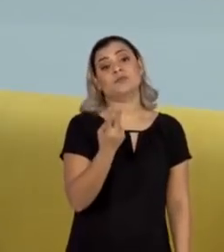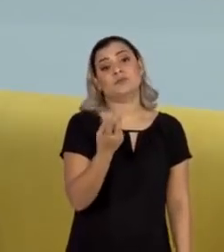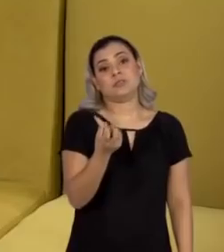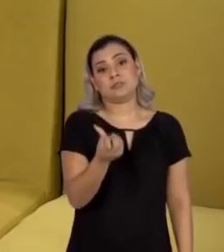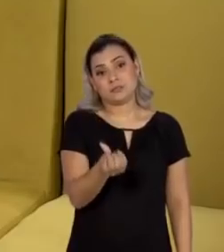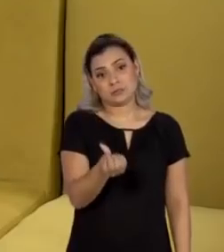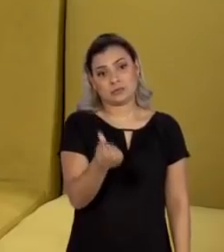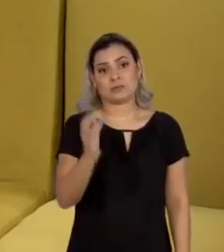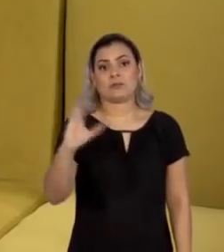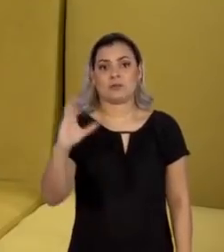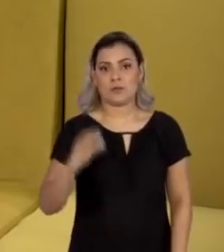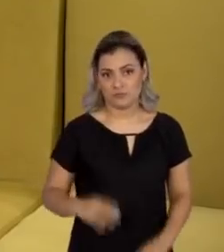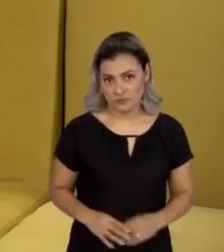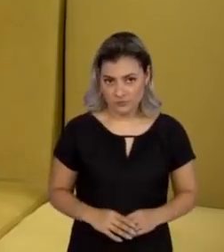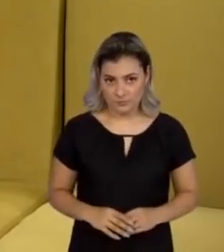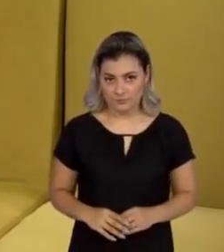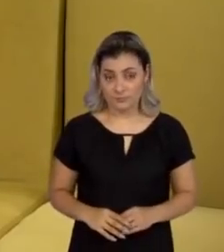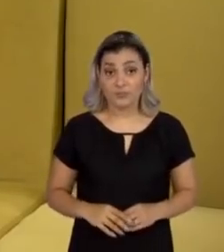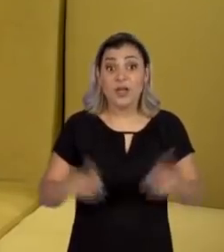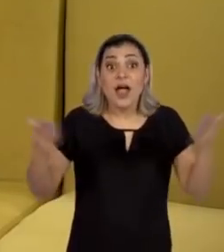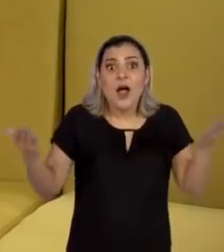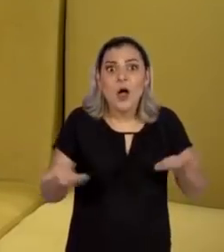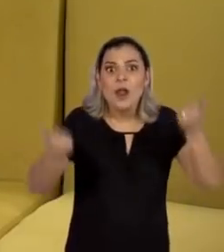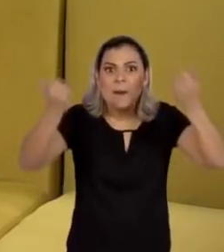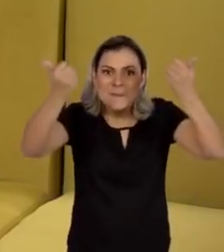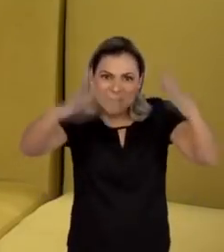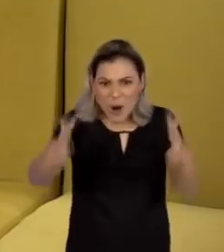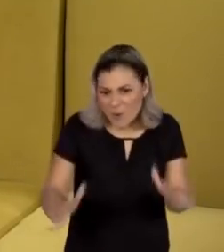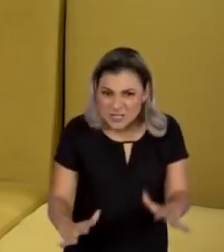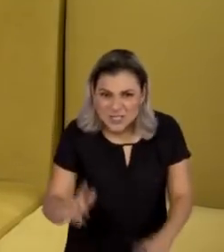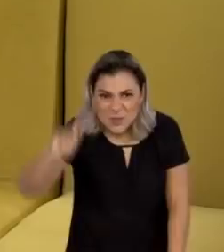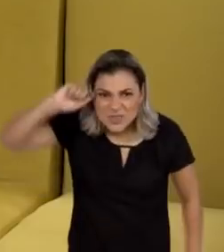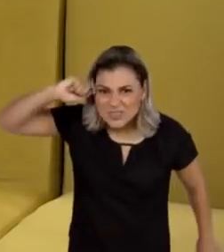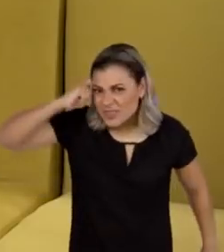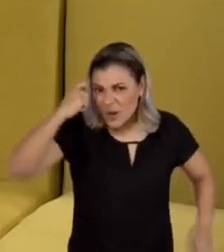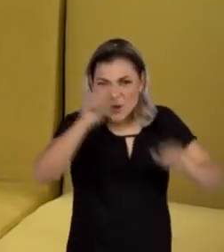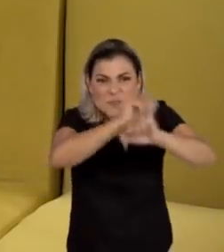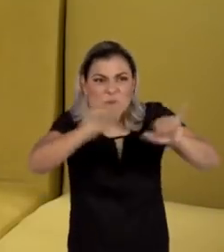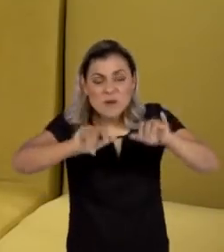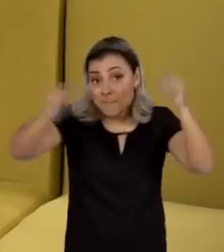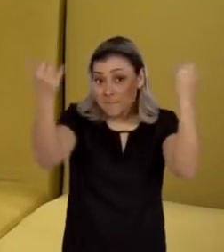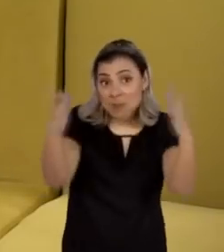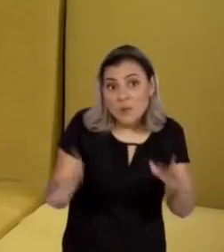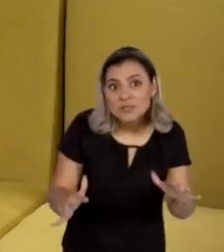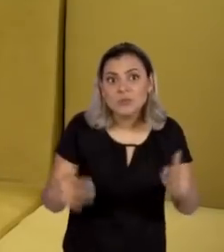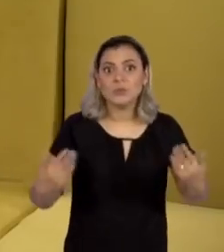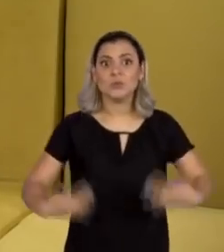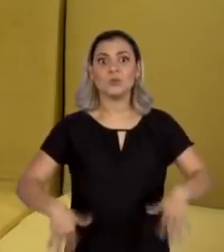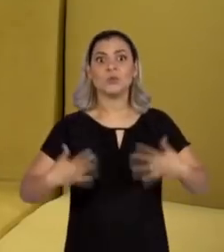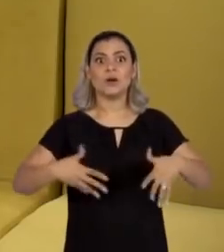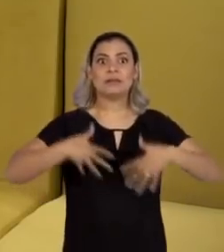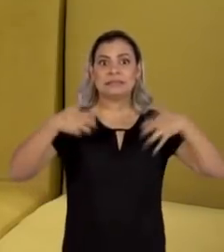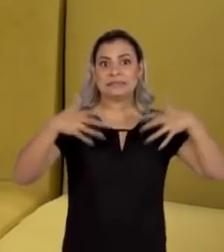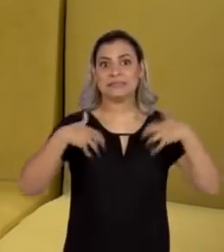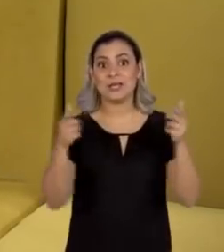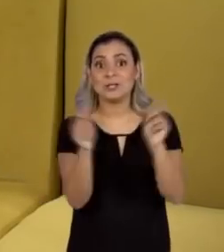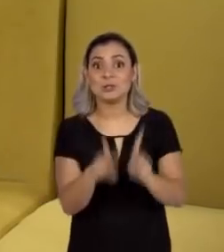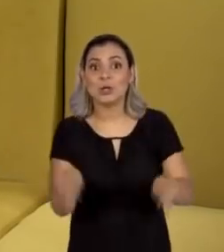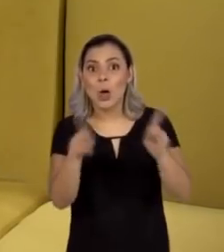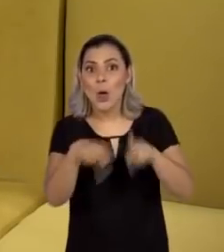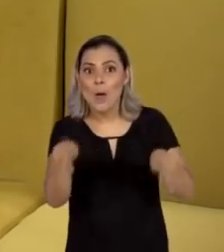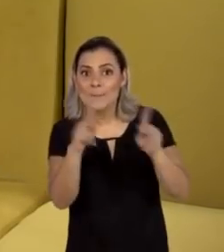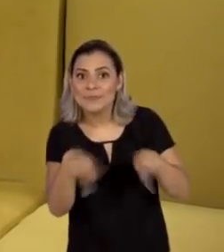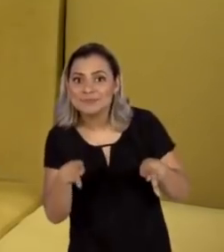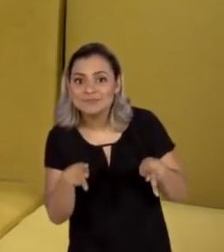4,26. E a Black Friday, uma das datas mais importantes para o comércio, anima os shopping centers.